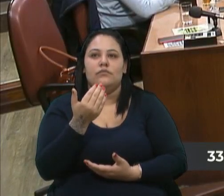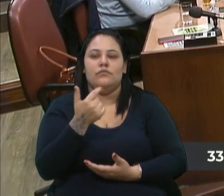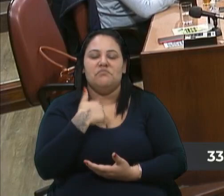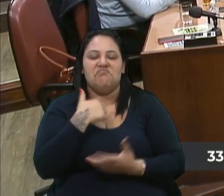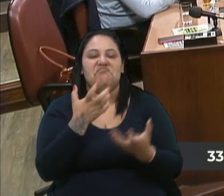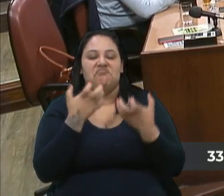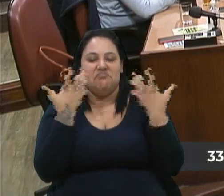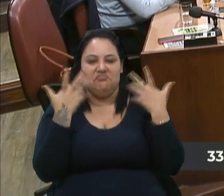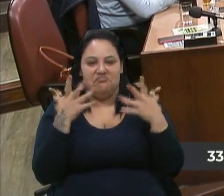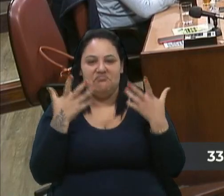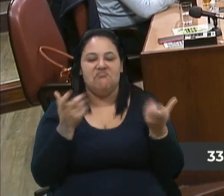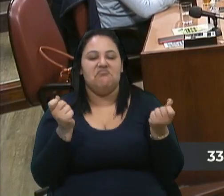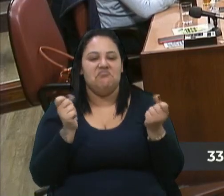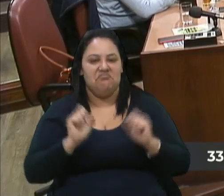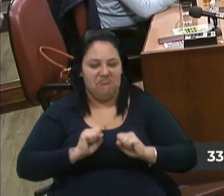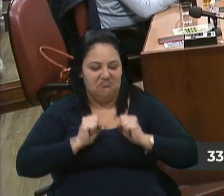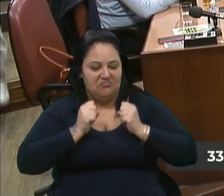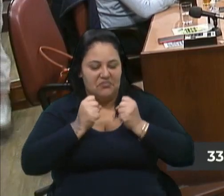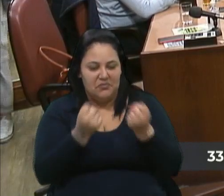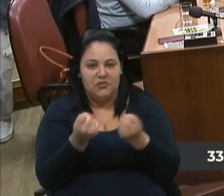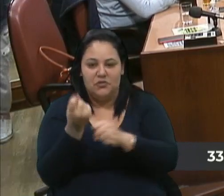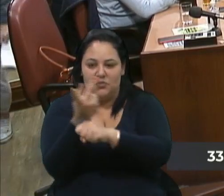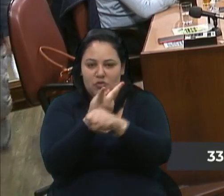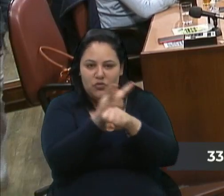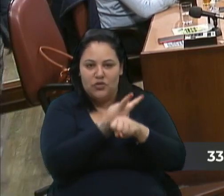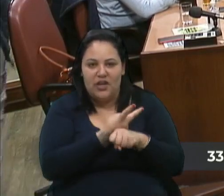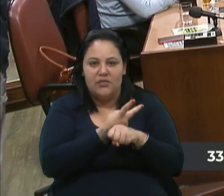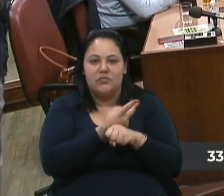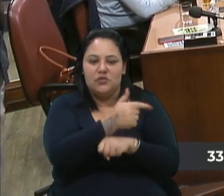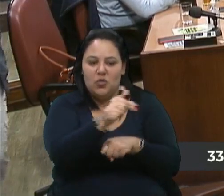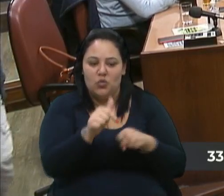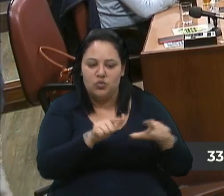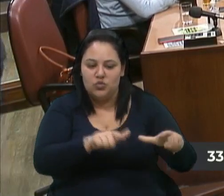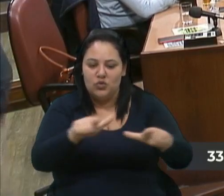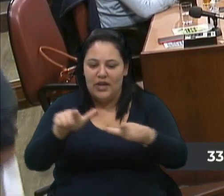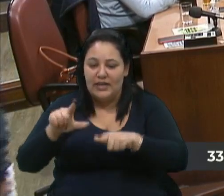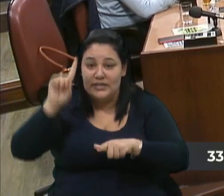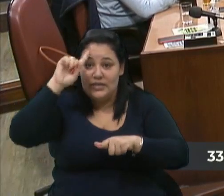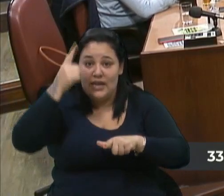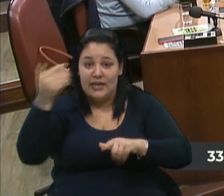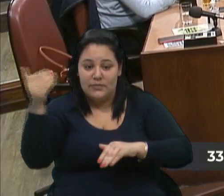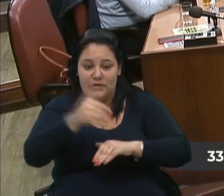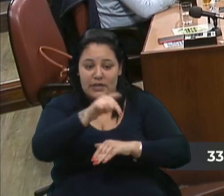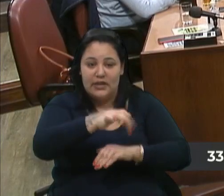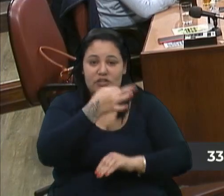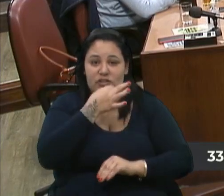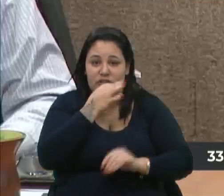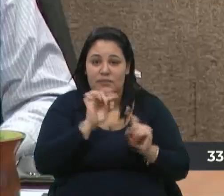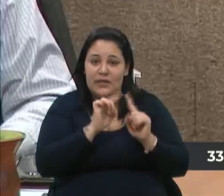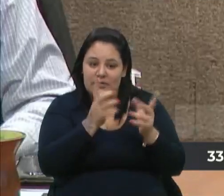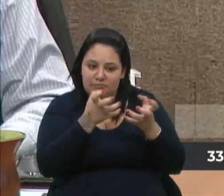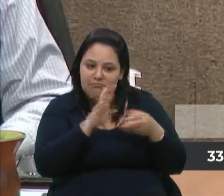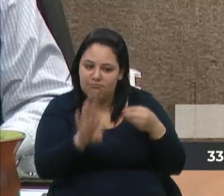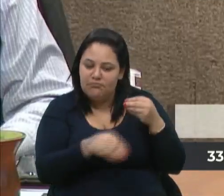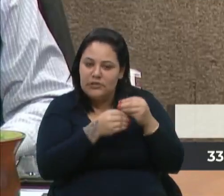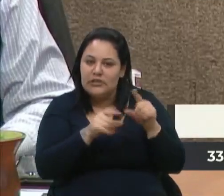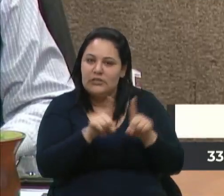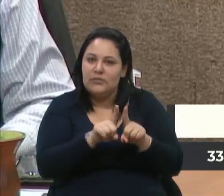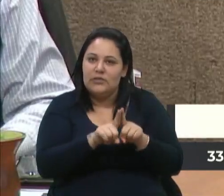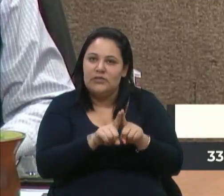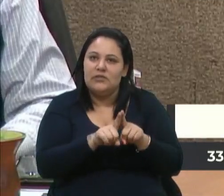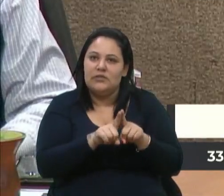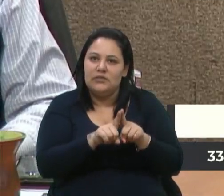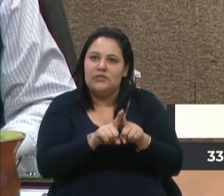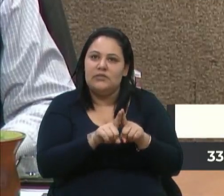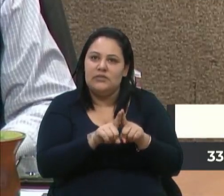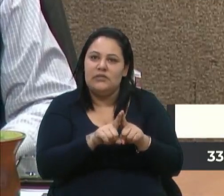de buscar em outros locais grandes soluções e grandes ideias para a nossa cidade, mas eu queria me somar 100% com